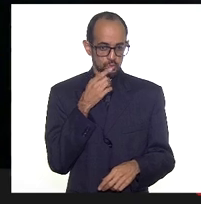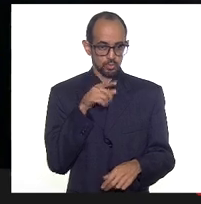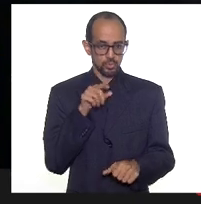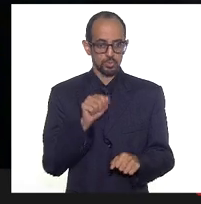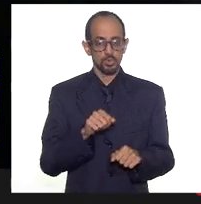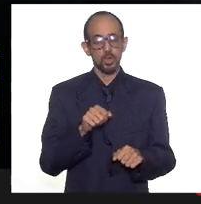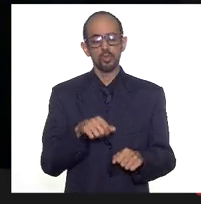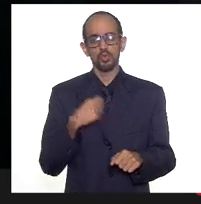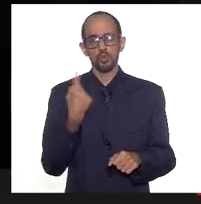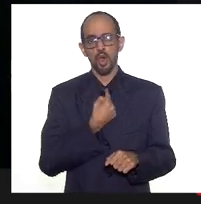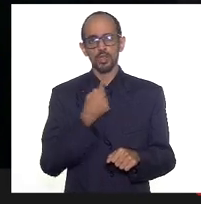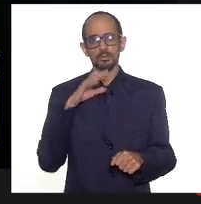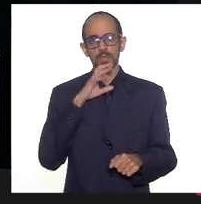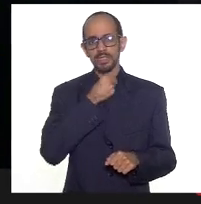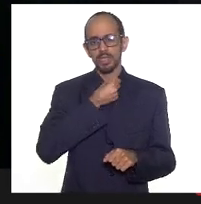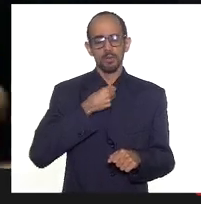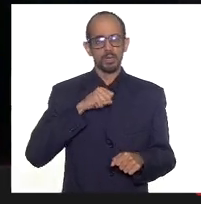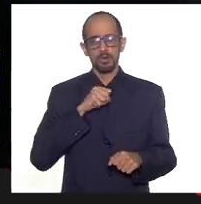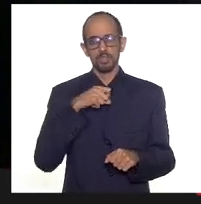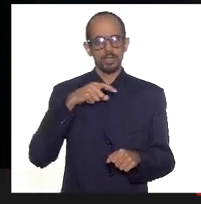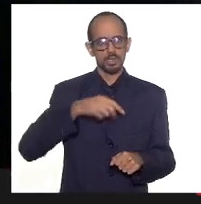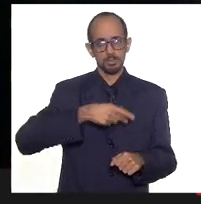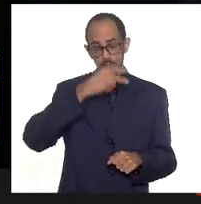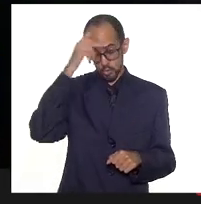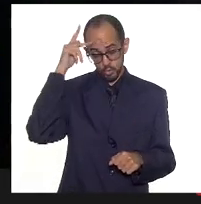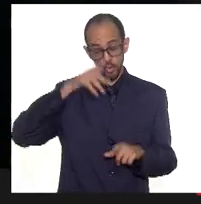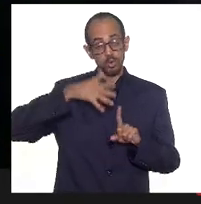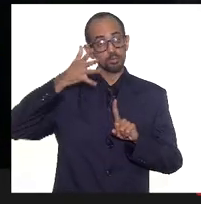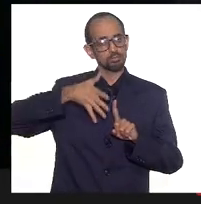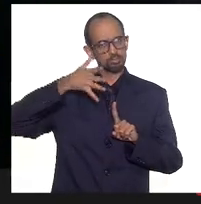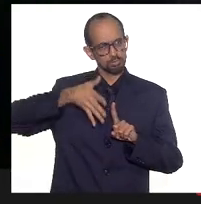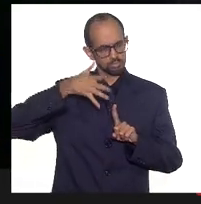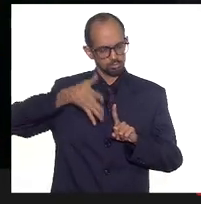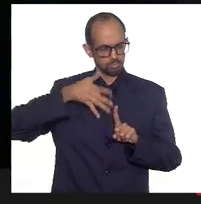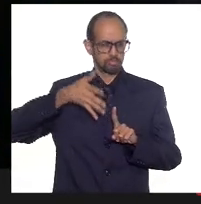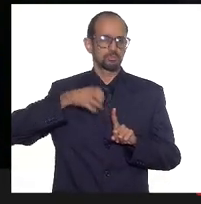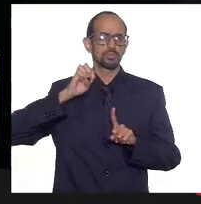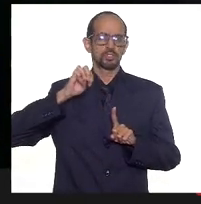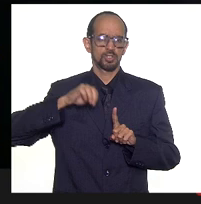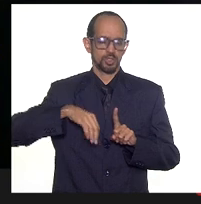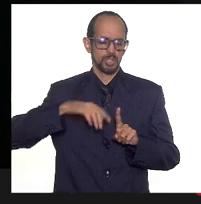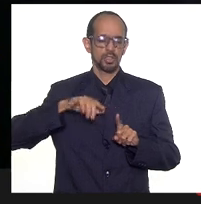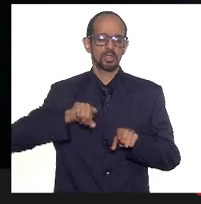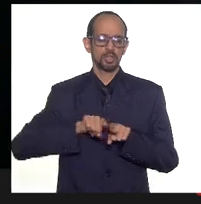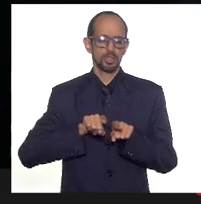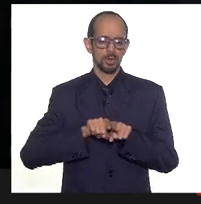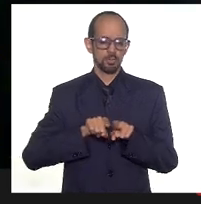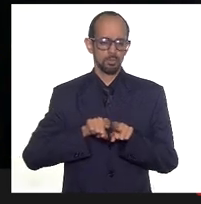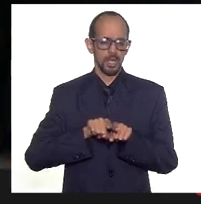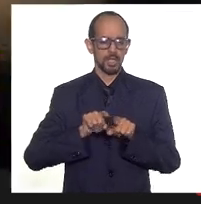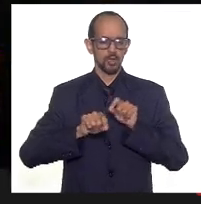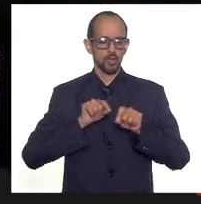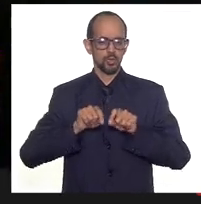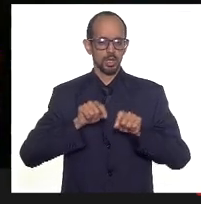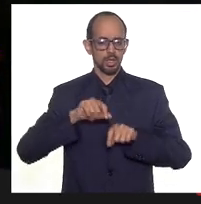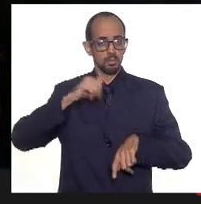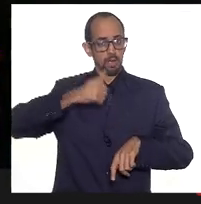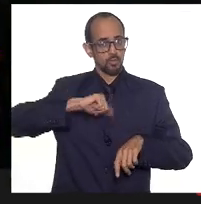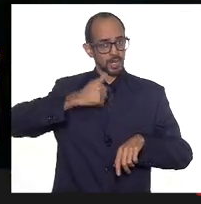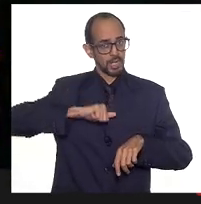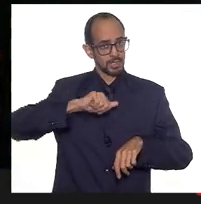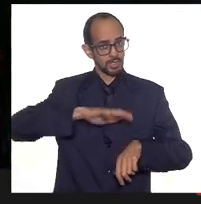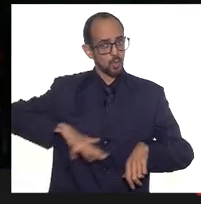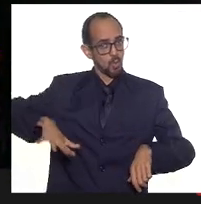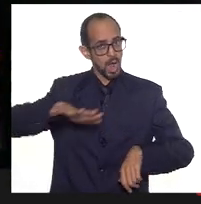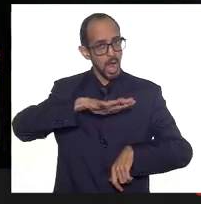importância dessas pessoas todas serem ouvidas e ter, o que eu tenho sempre dito, né? Ter uma análise bem ampla de